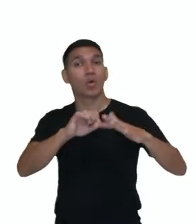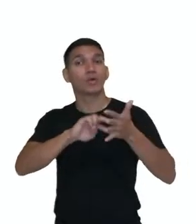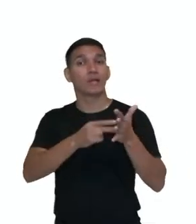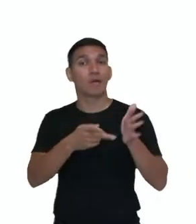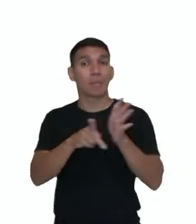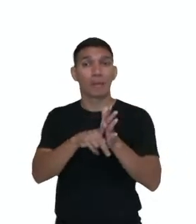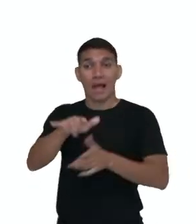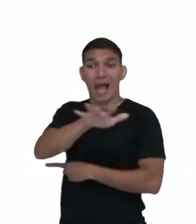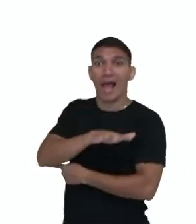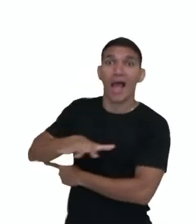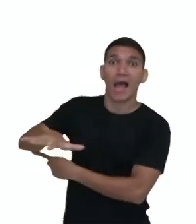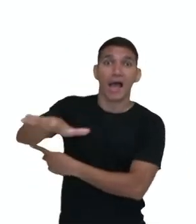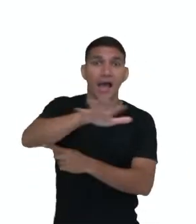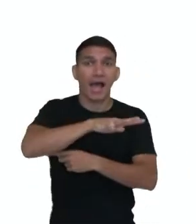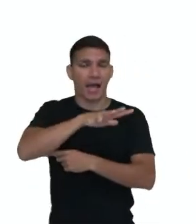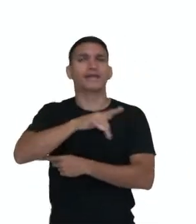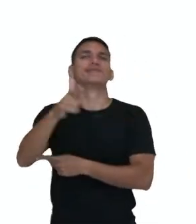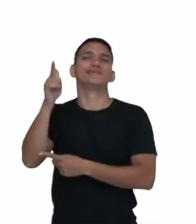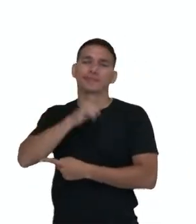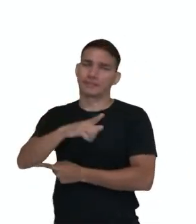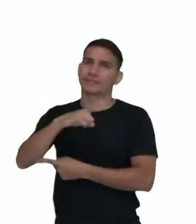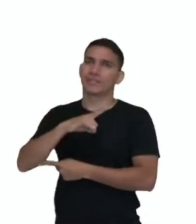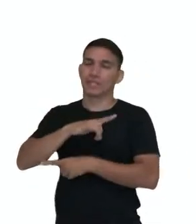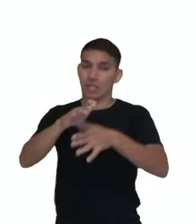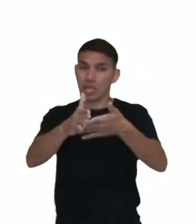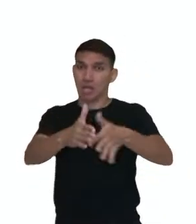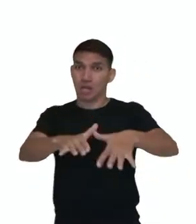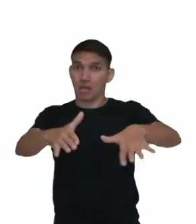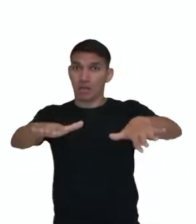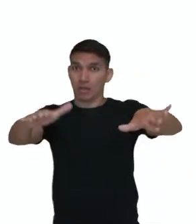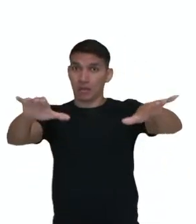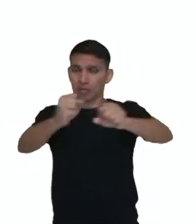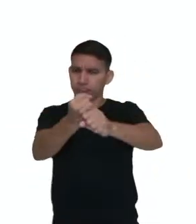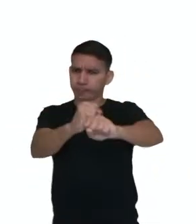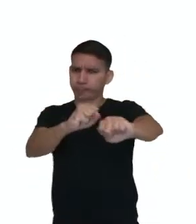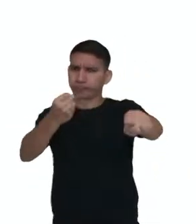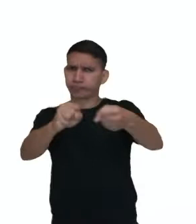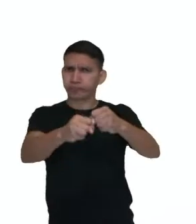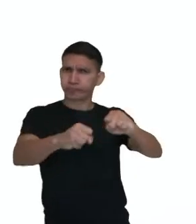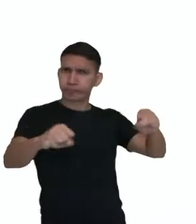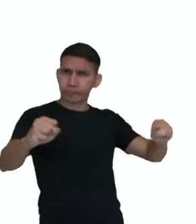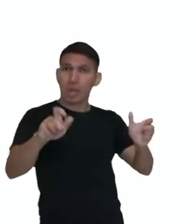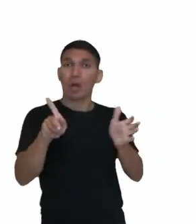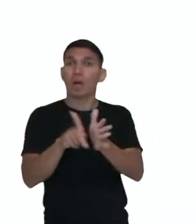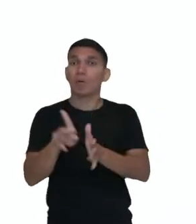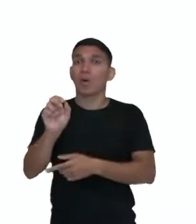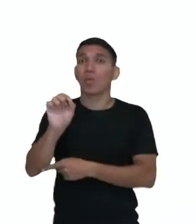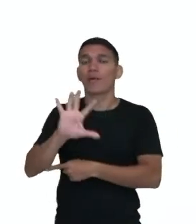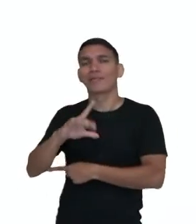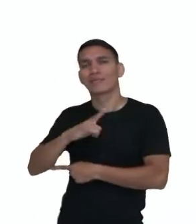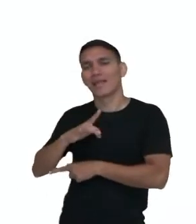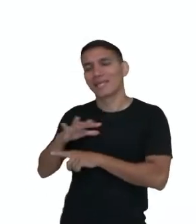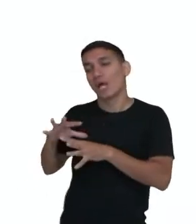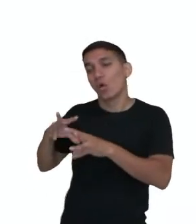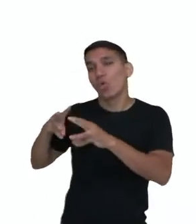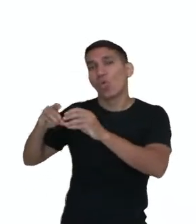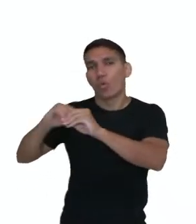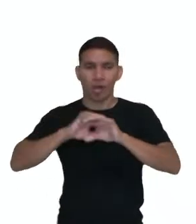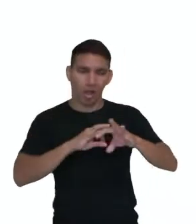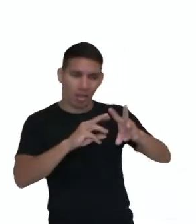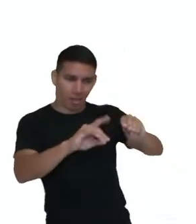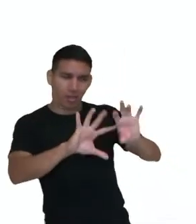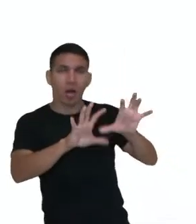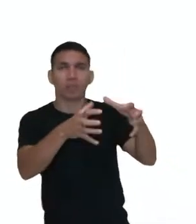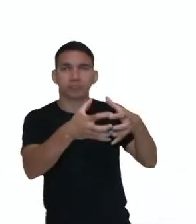de grande superfície, ou seja, de grande extensão, formada por um conjunto de terras que